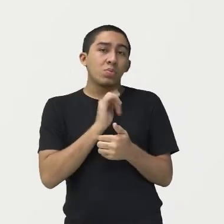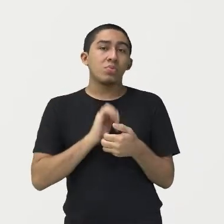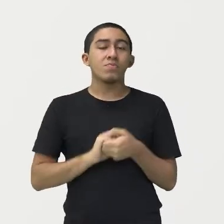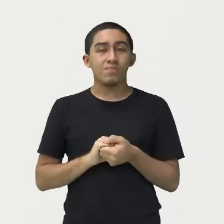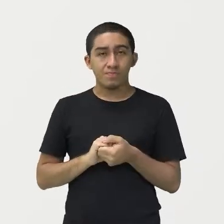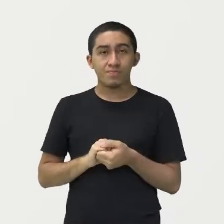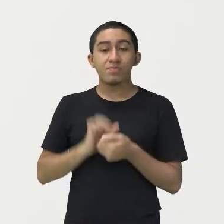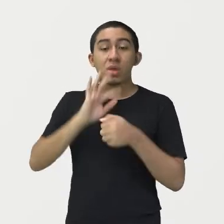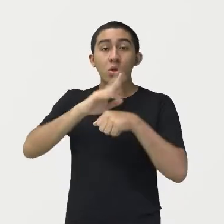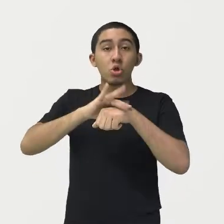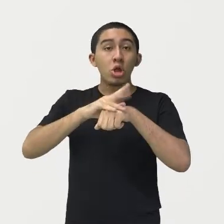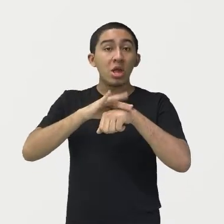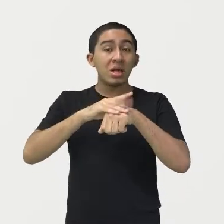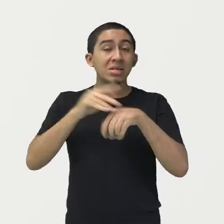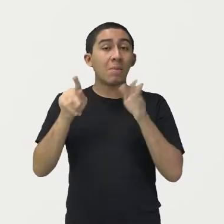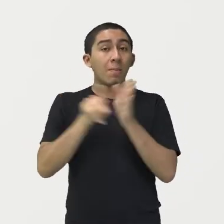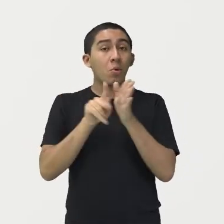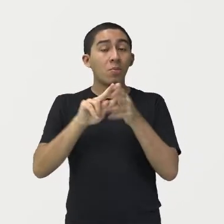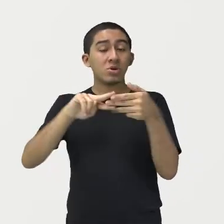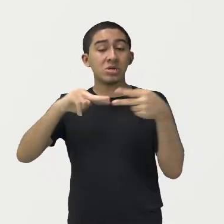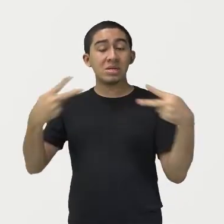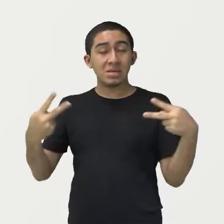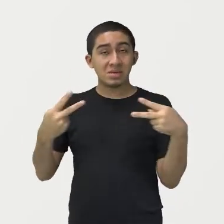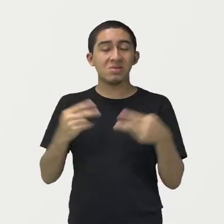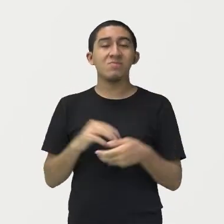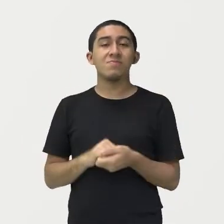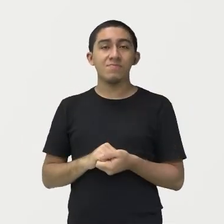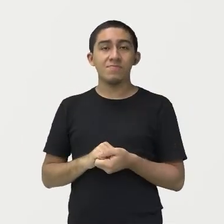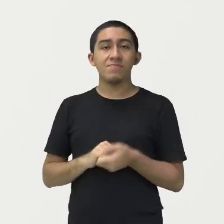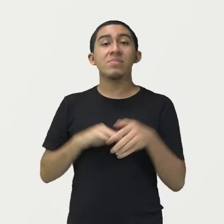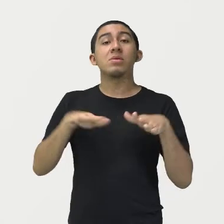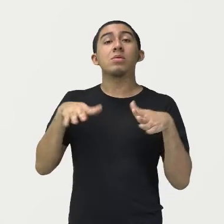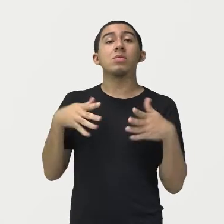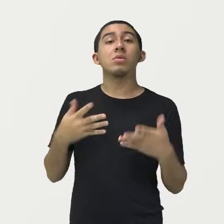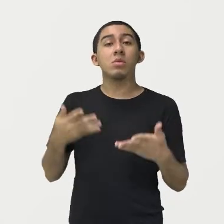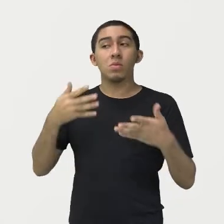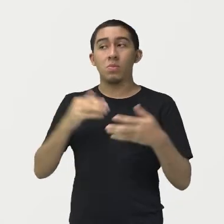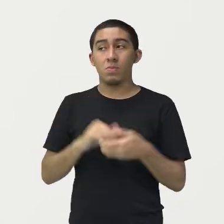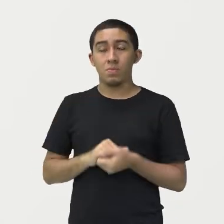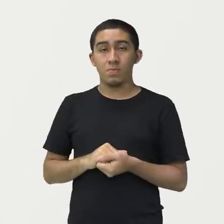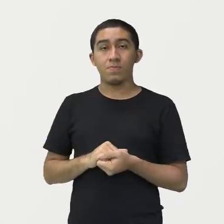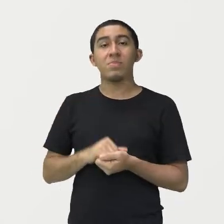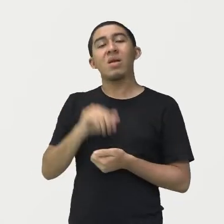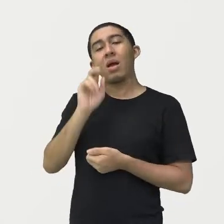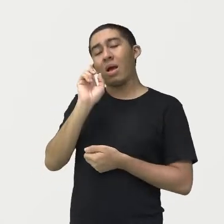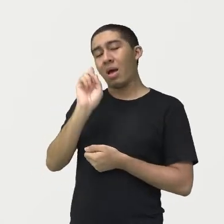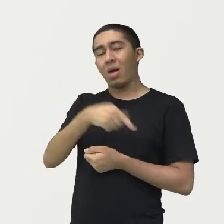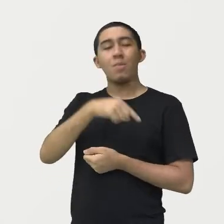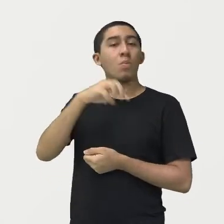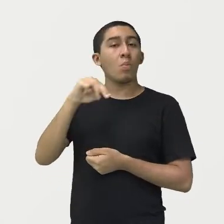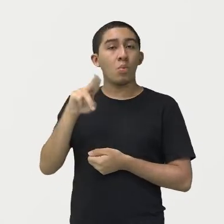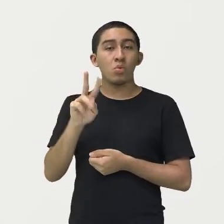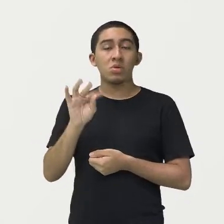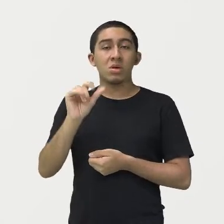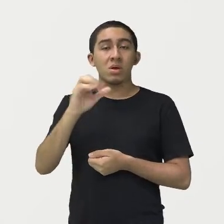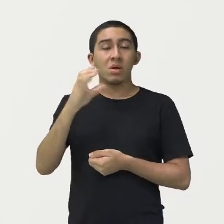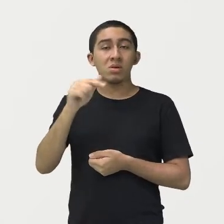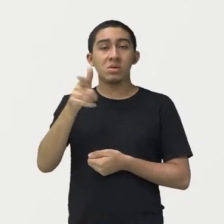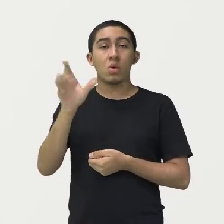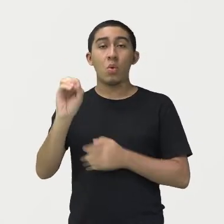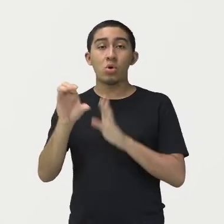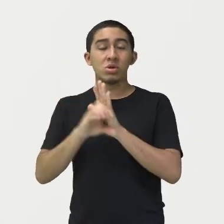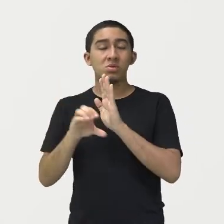das doenças genéticas. Assim sendo, uma mutação não surge